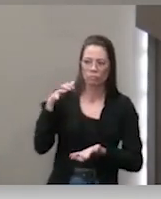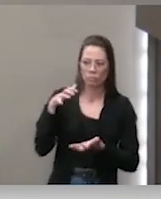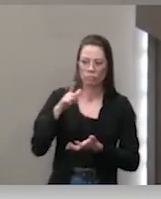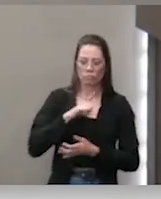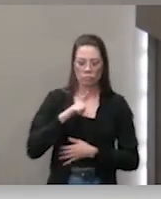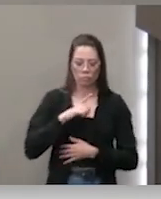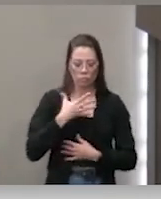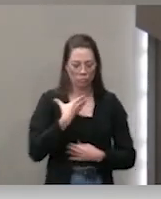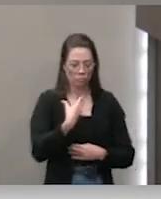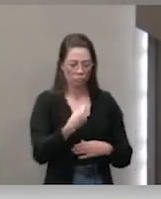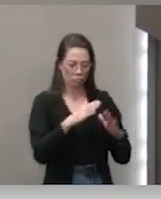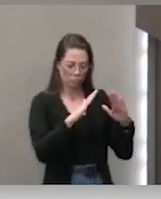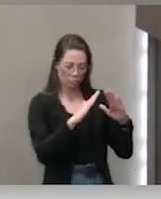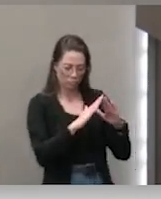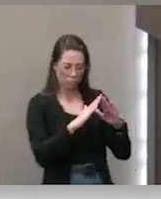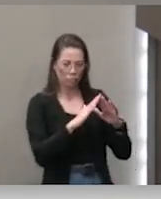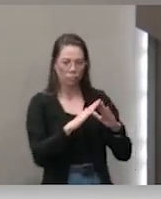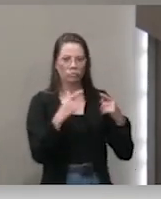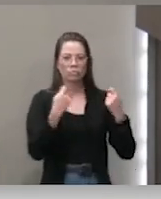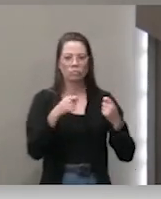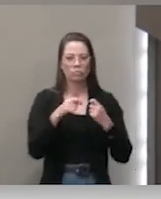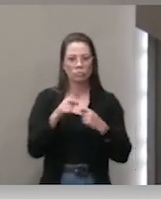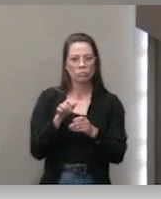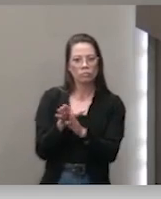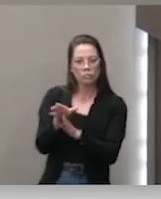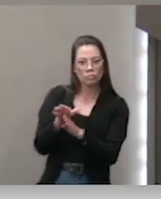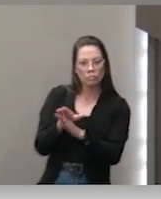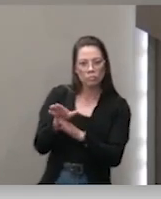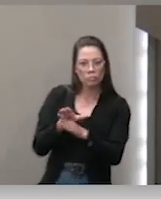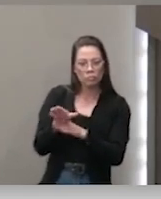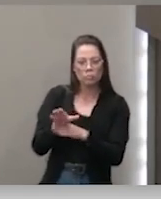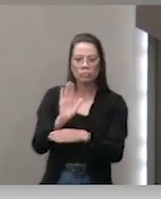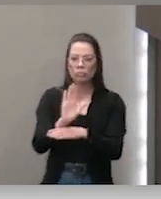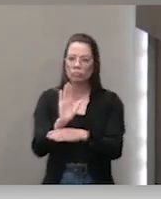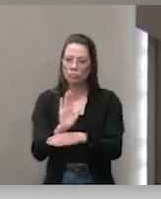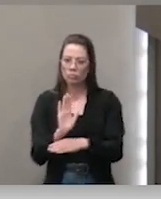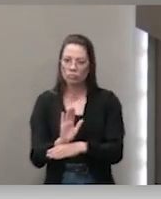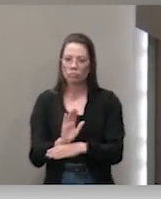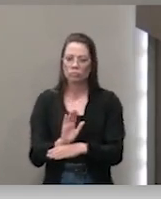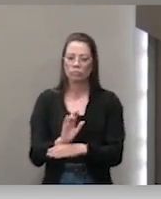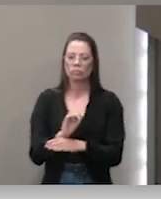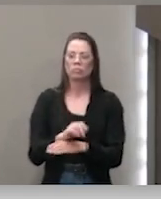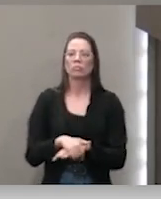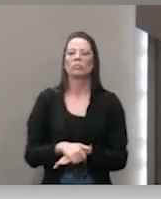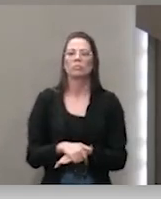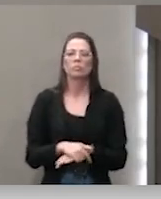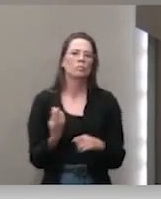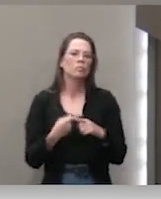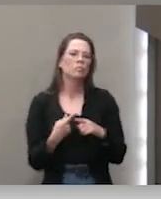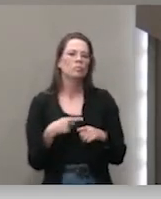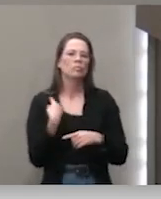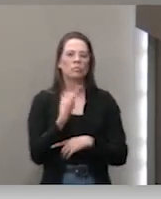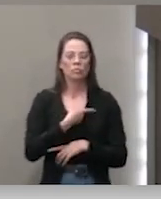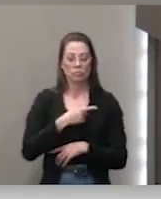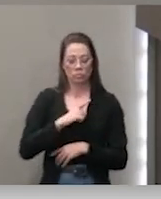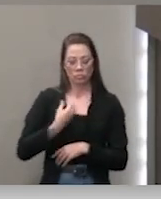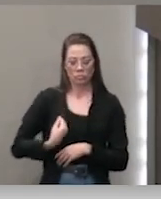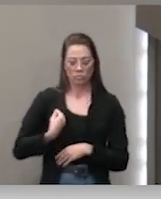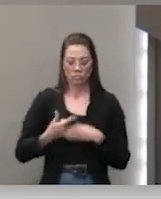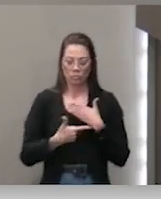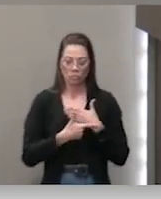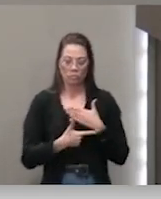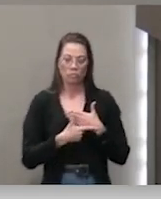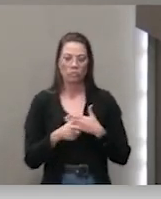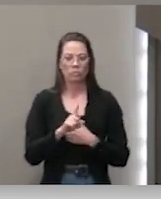casa, nós temos filhos que a gente tem que passar o respeito para os nossos filhos e mostrar para eles aqui o porquê que a gente está aqui. Tá?